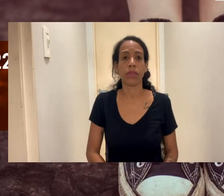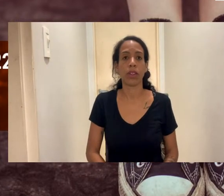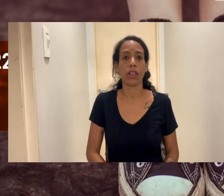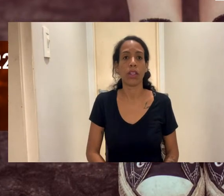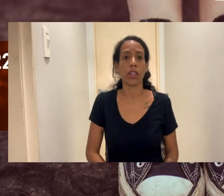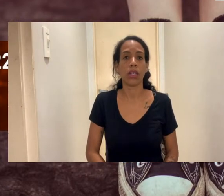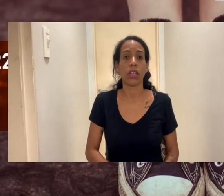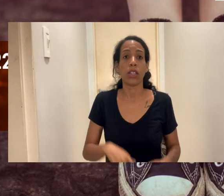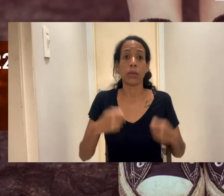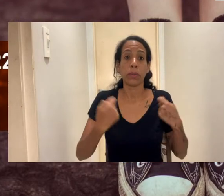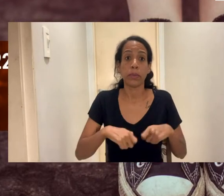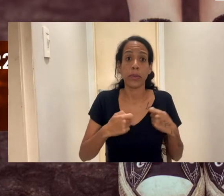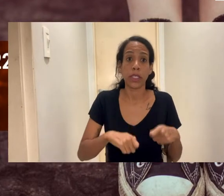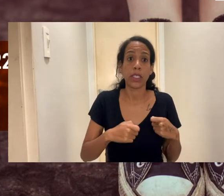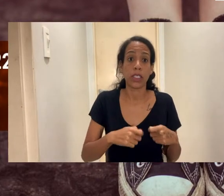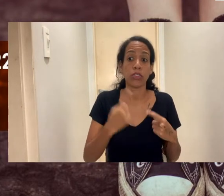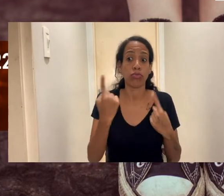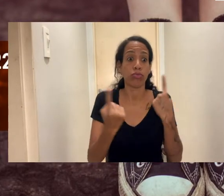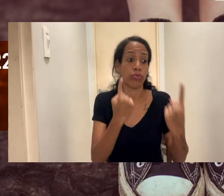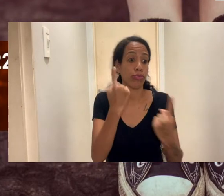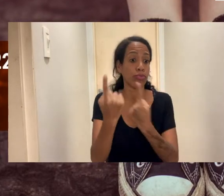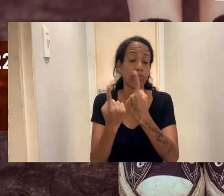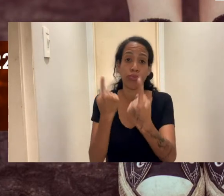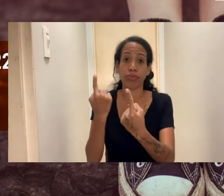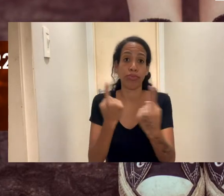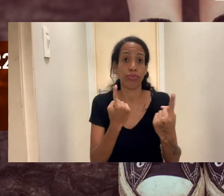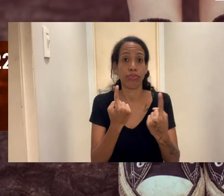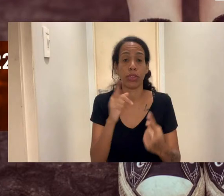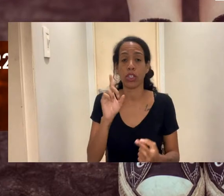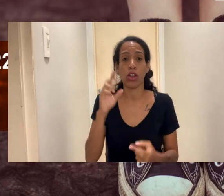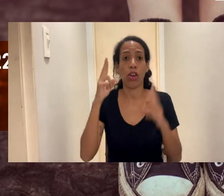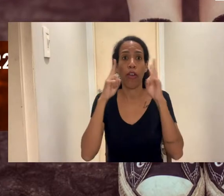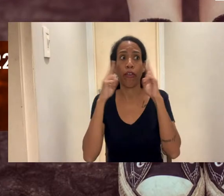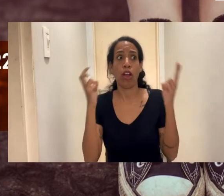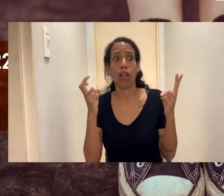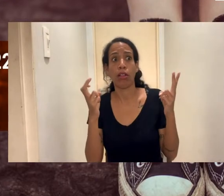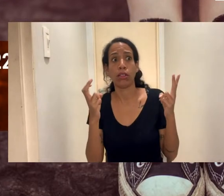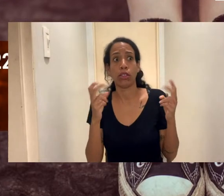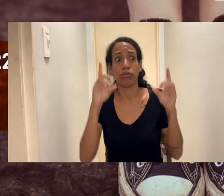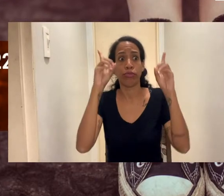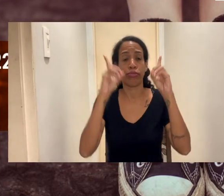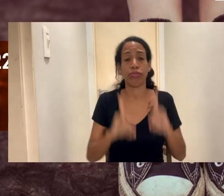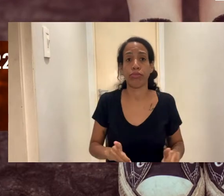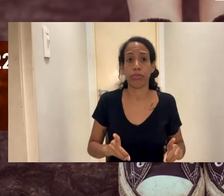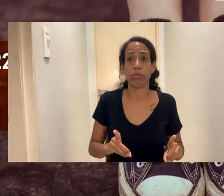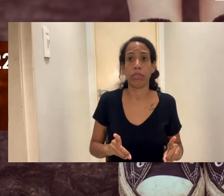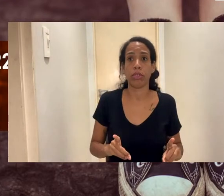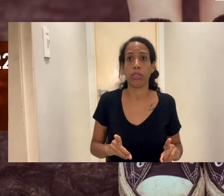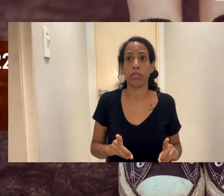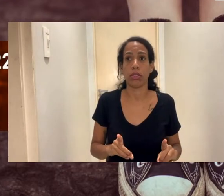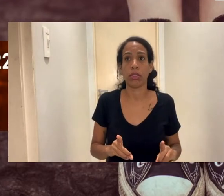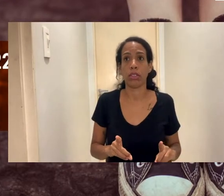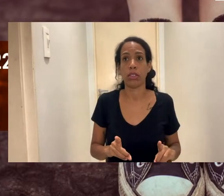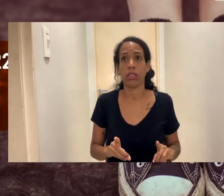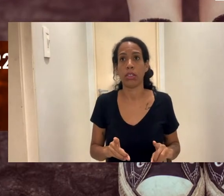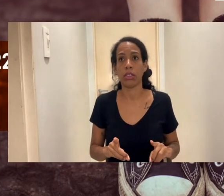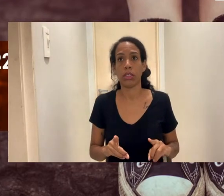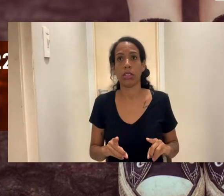da necessidade de individualização, de não violação de direitos, né, e do caráter não